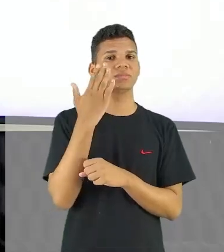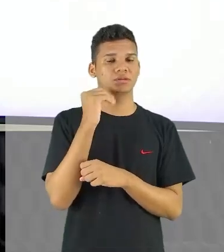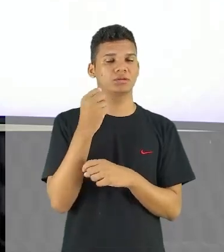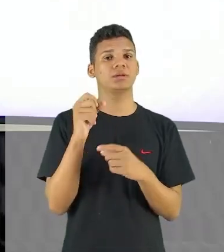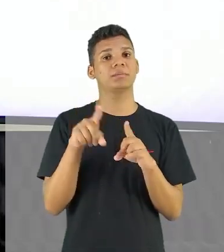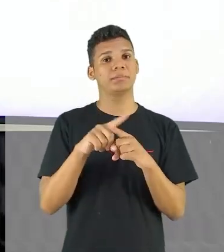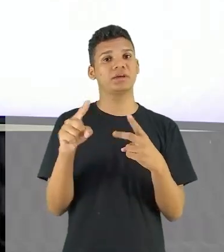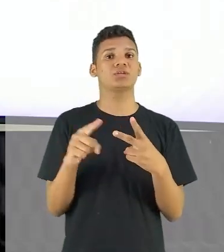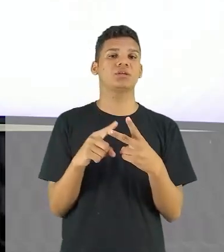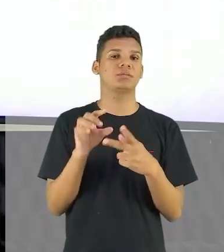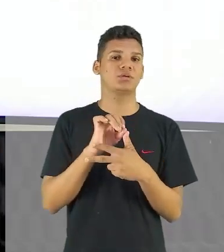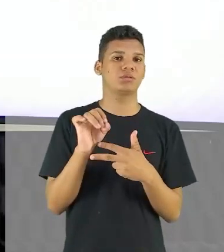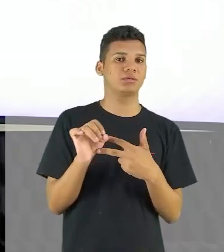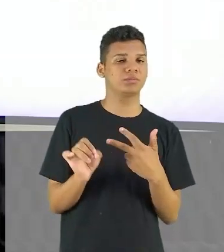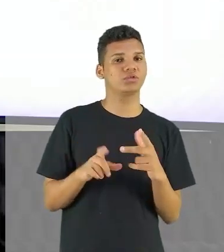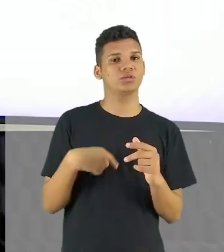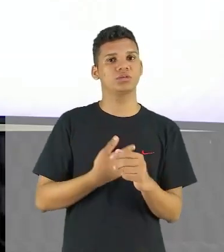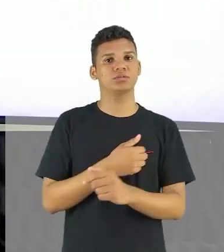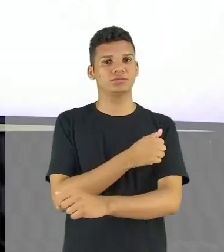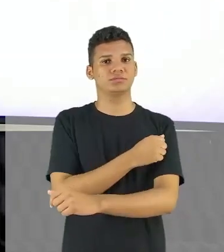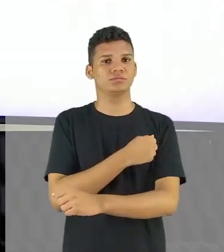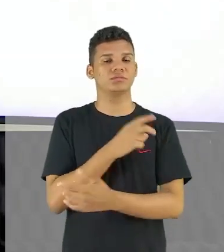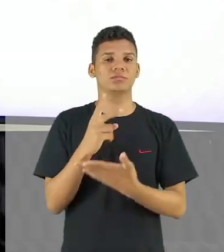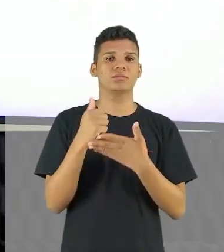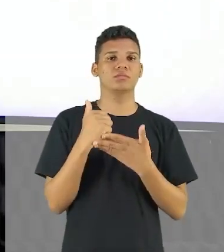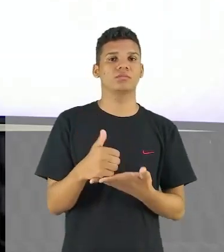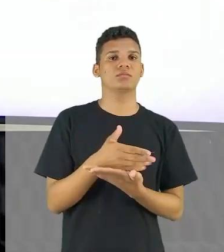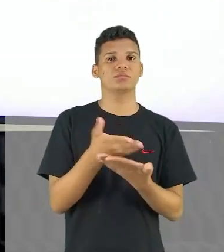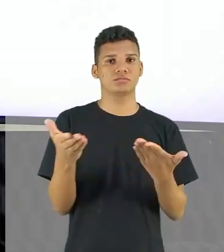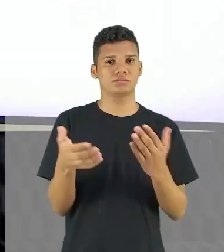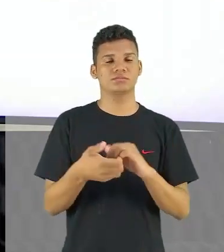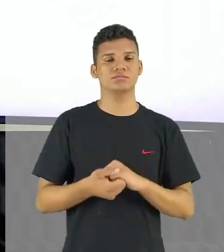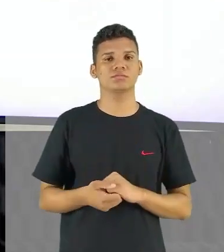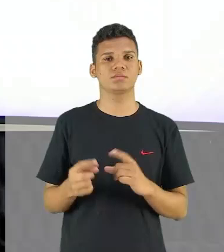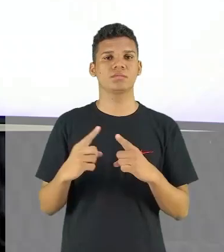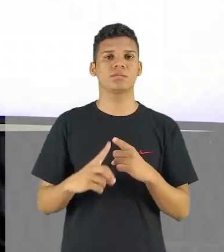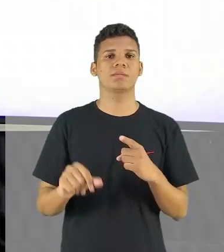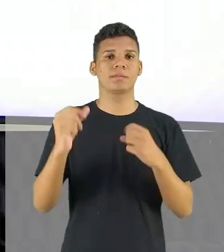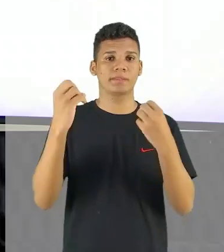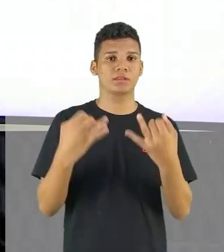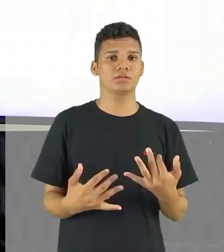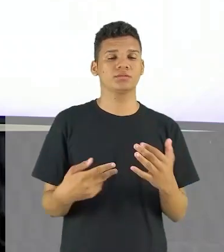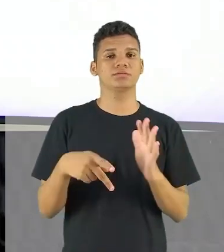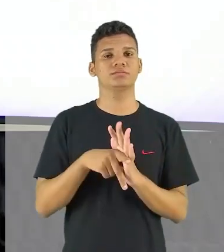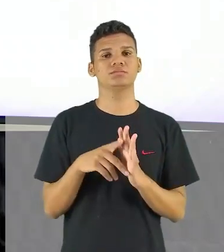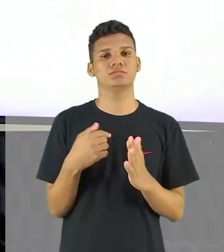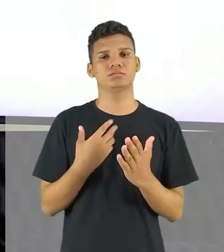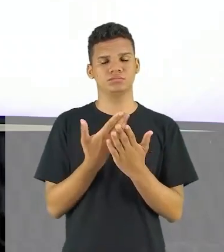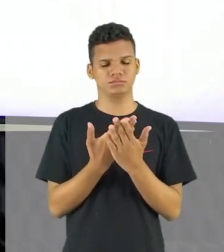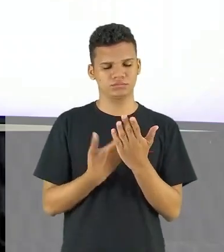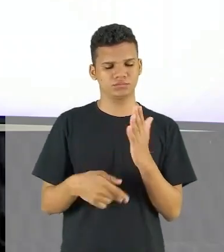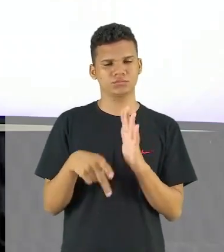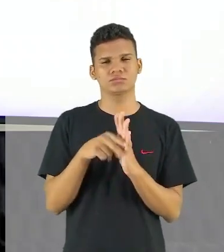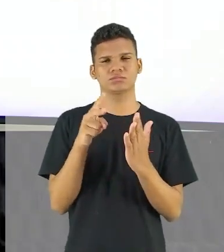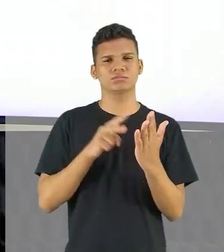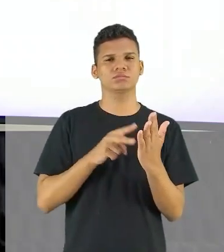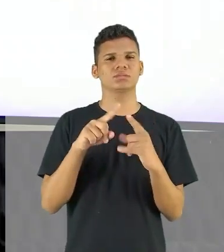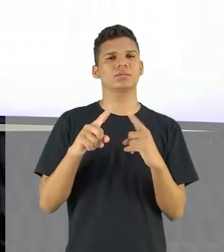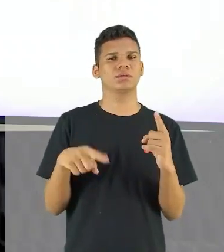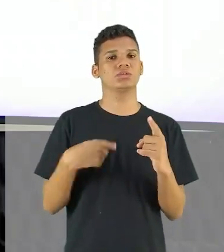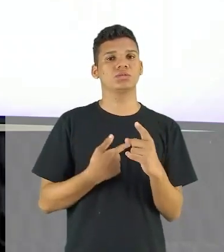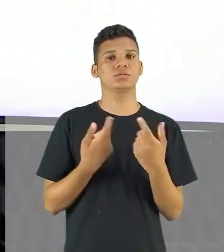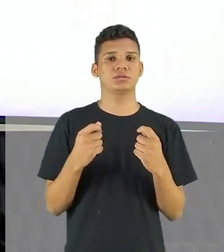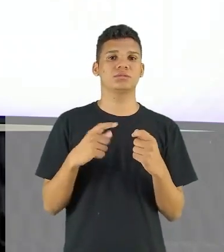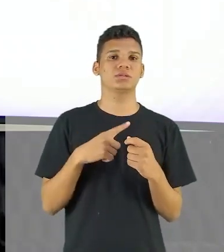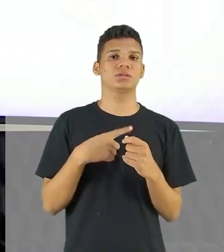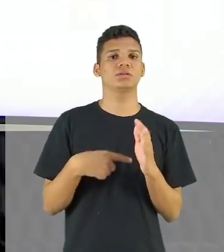ENEM também. As nossas aulas também vão ajudar você. Você vê aqui que a questão das obras trabalha muito mais a literatura, mas a gente também tem